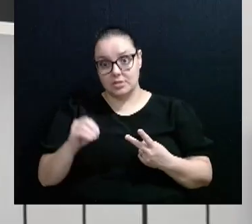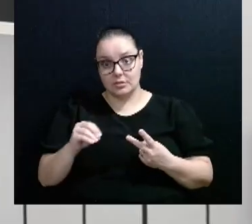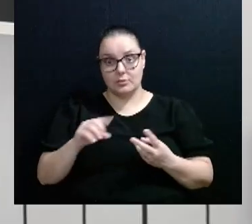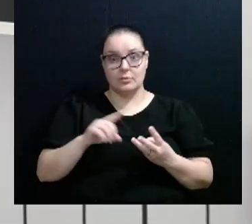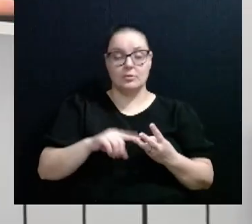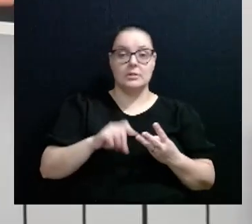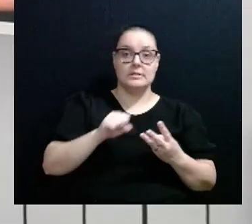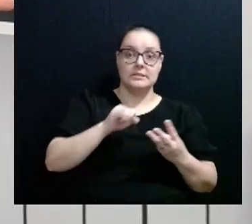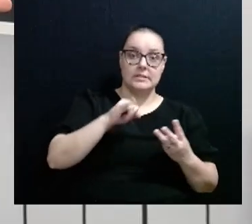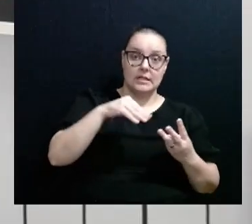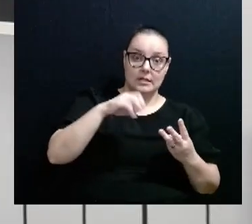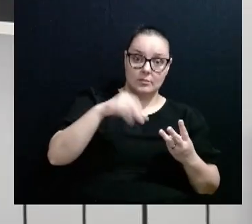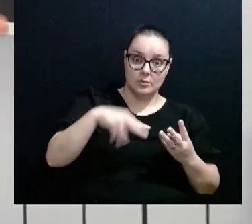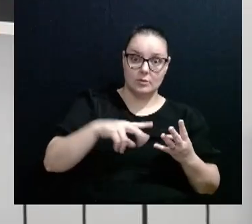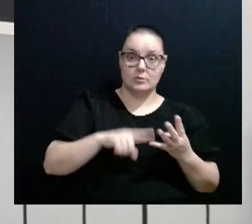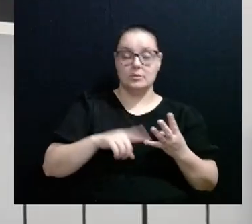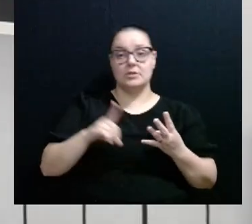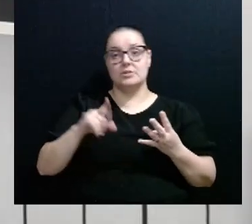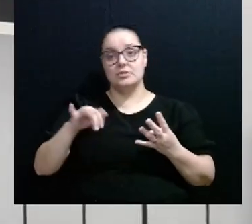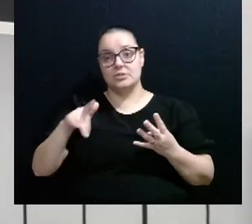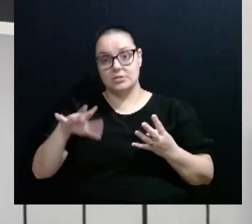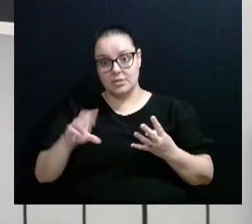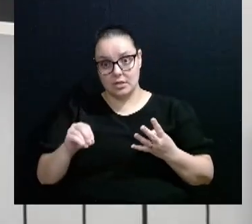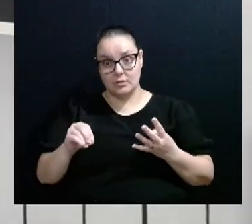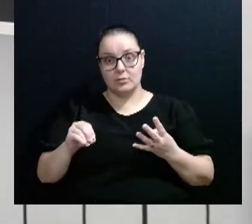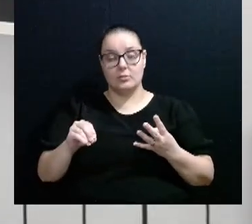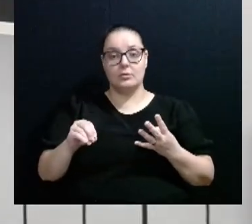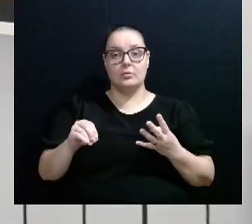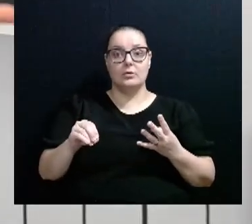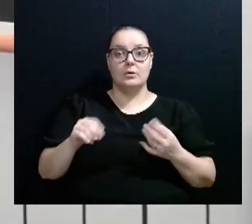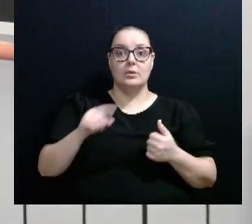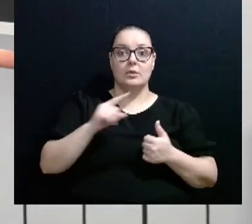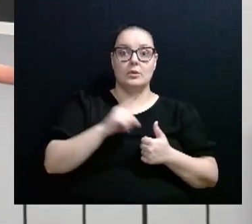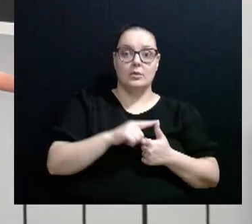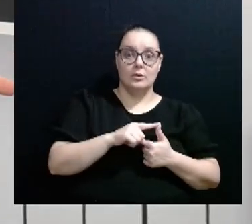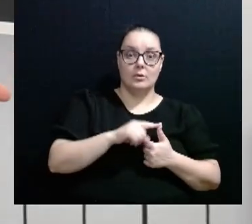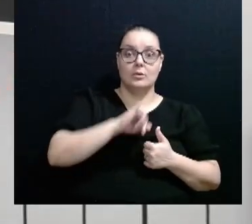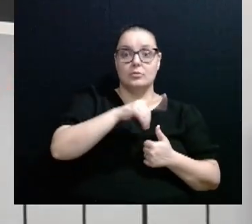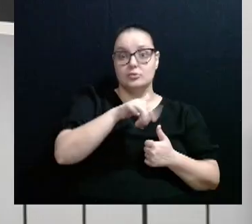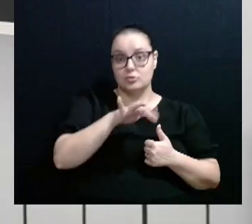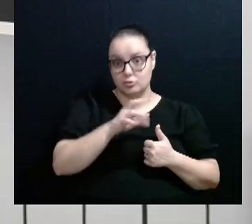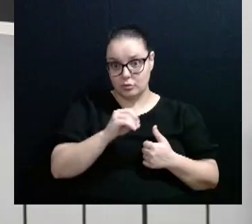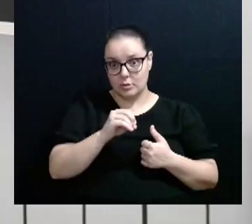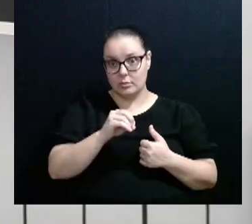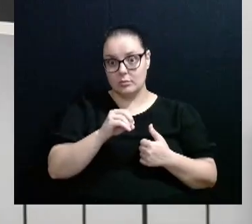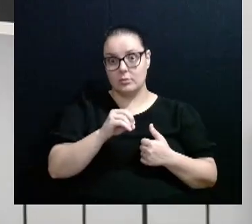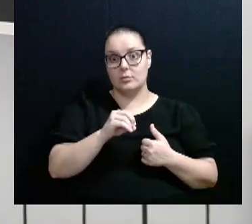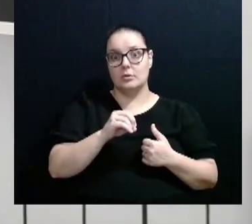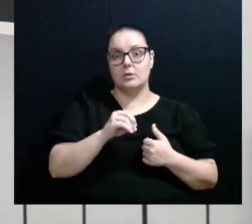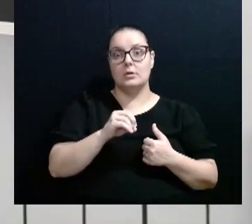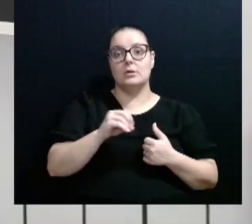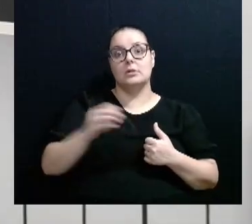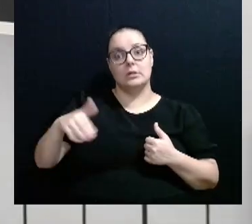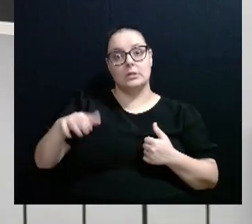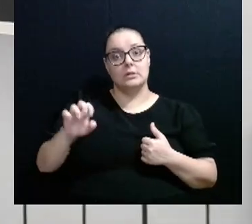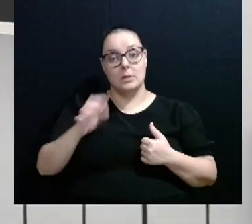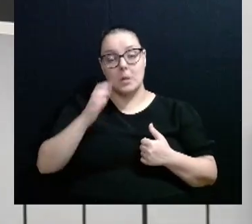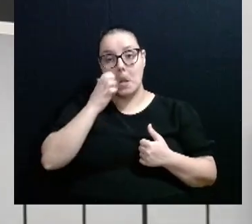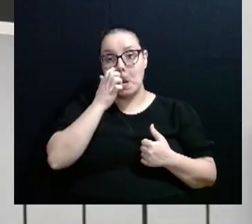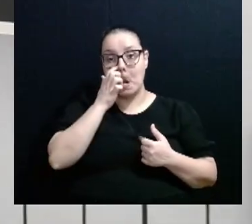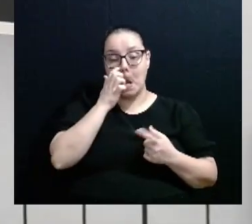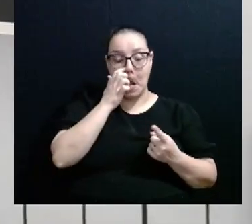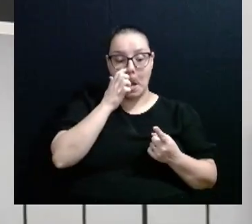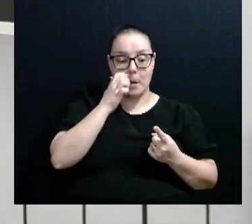Diego Leão, que é jovem da base, a dupla de zaga, com o João Gabriel improvisado na lateral esquerda. Meio campo deve ter